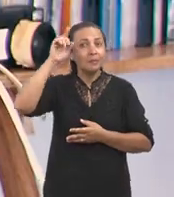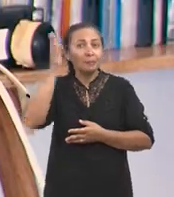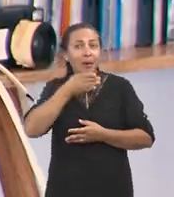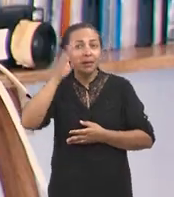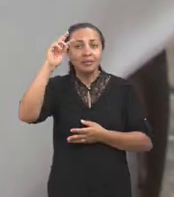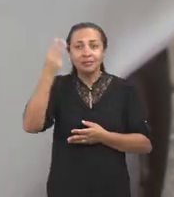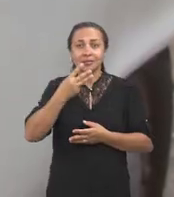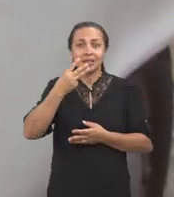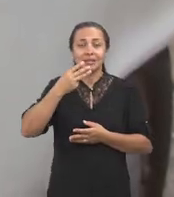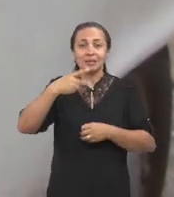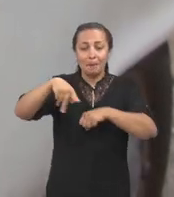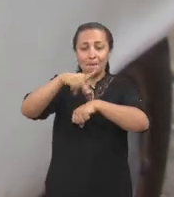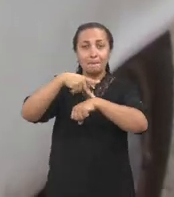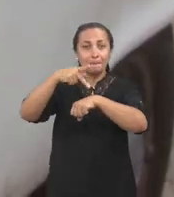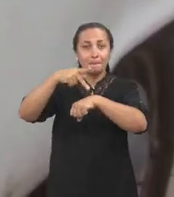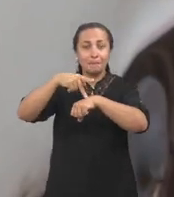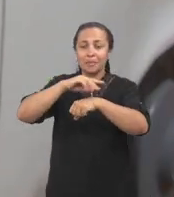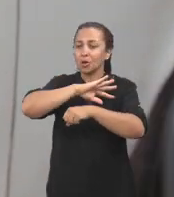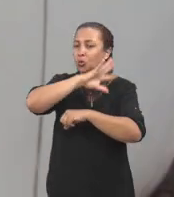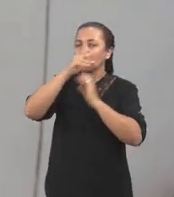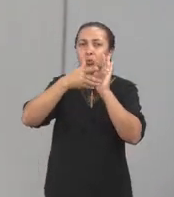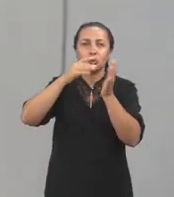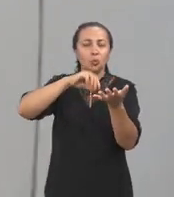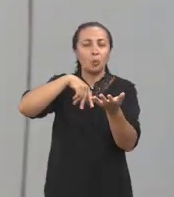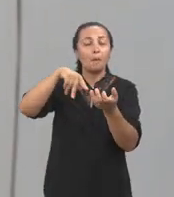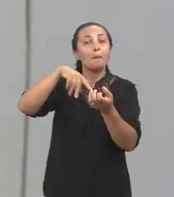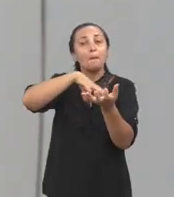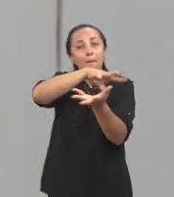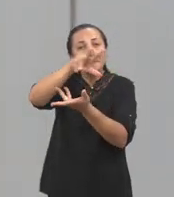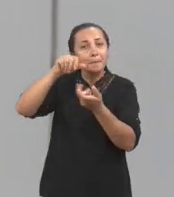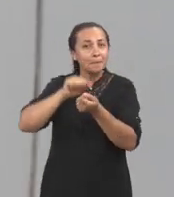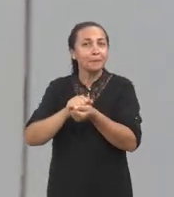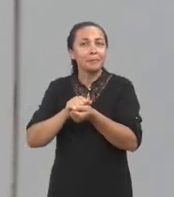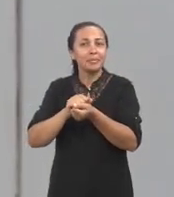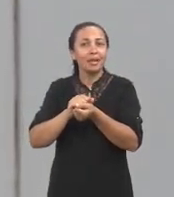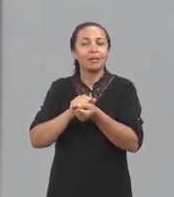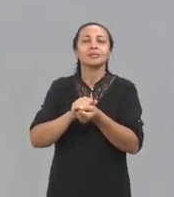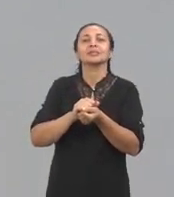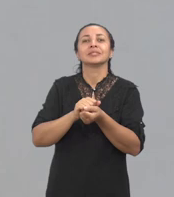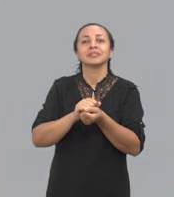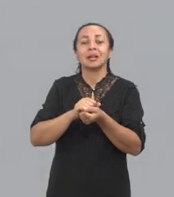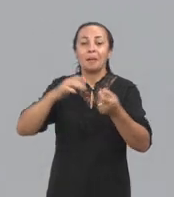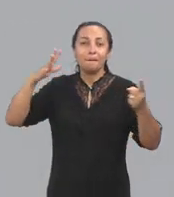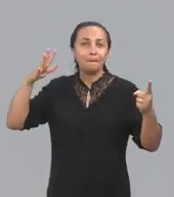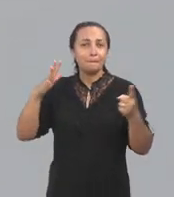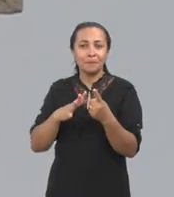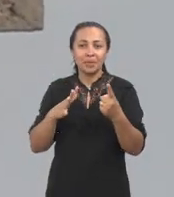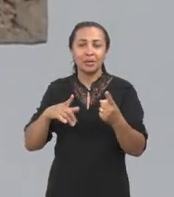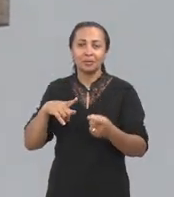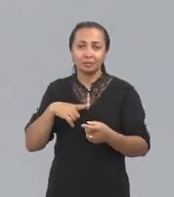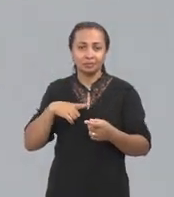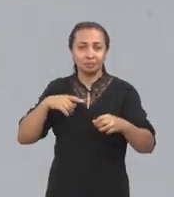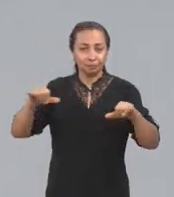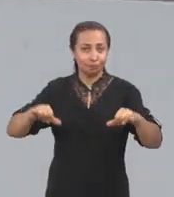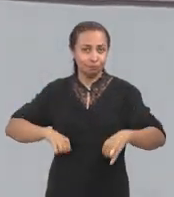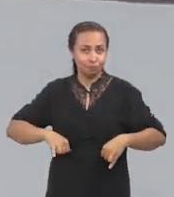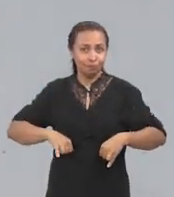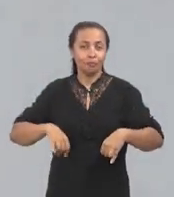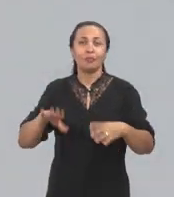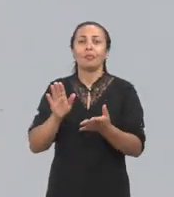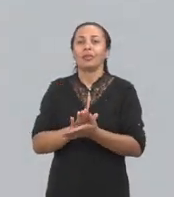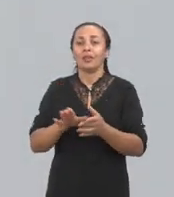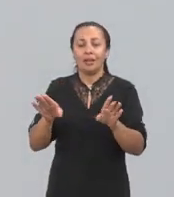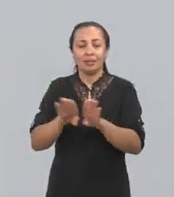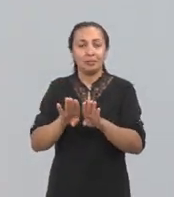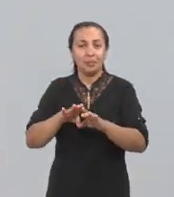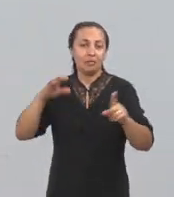prata do planeta essa pesquisa ela vai nisso tudo entendeu assim não além do impacto que ela causa né